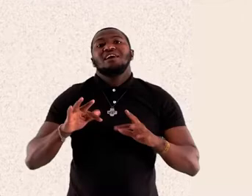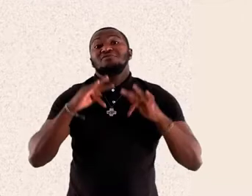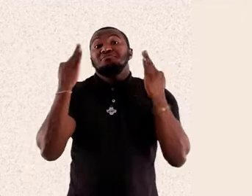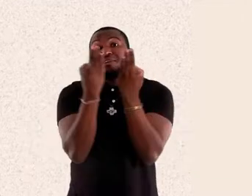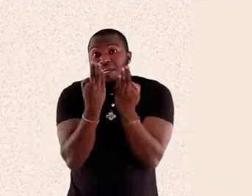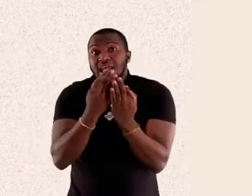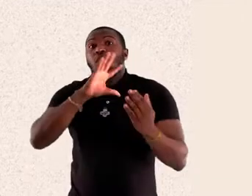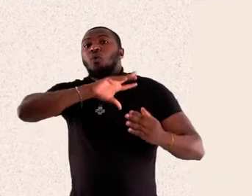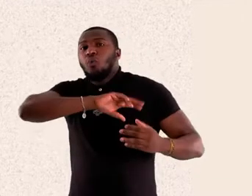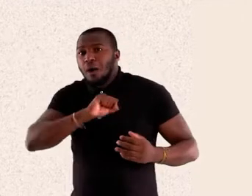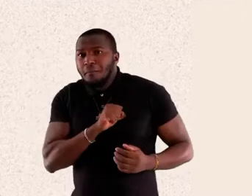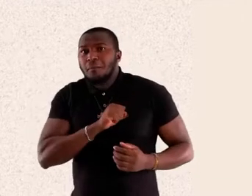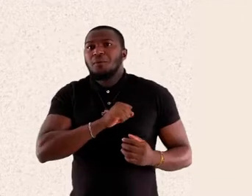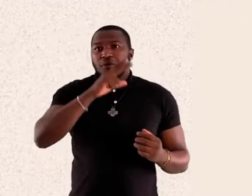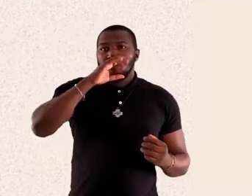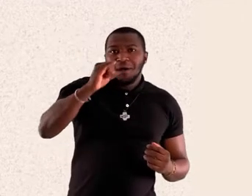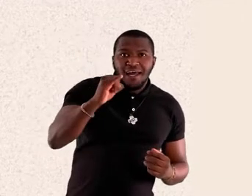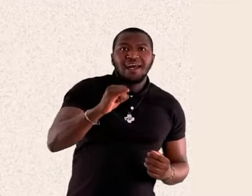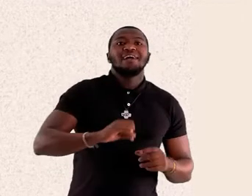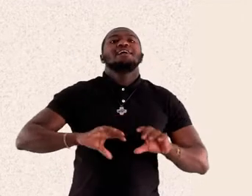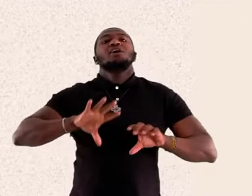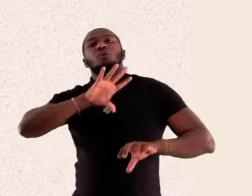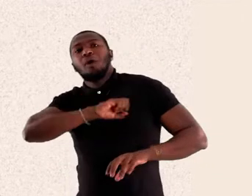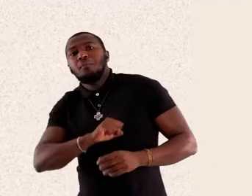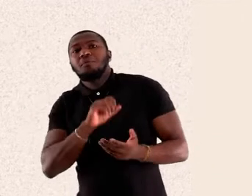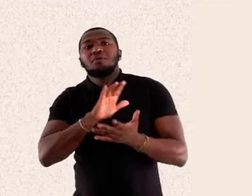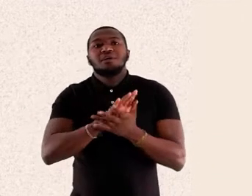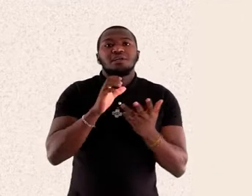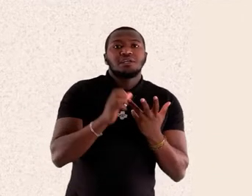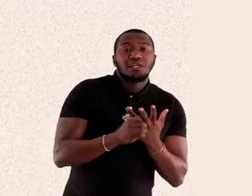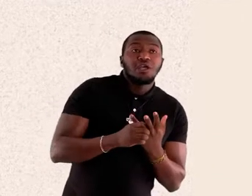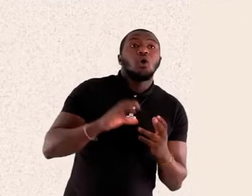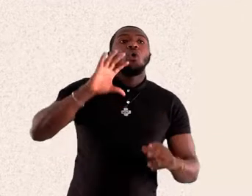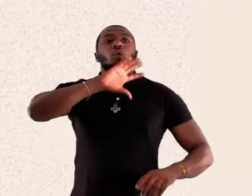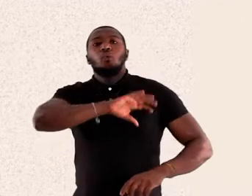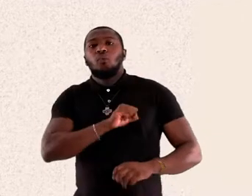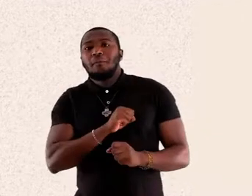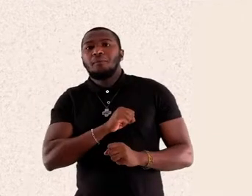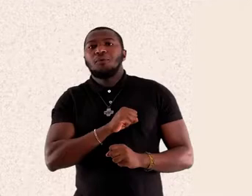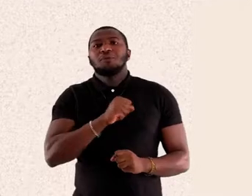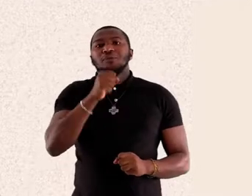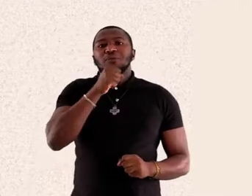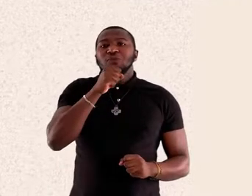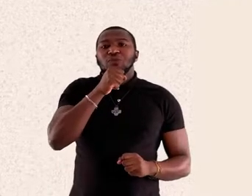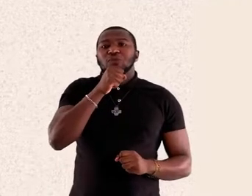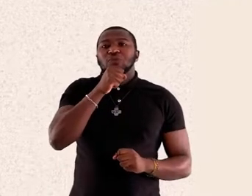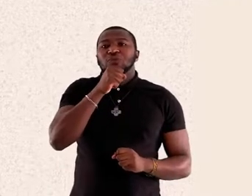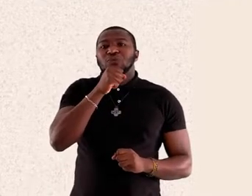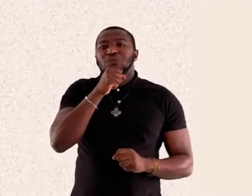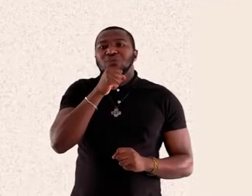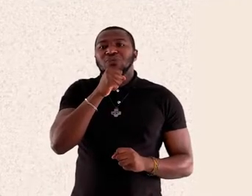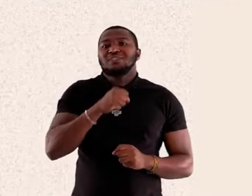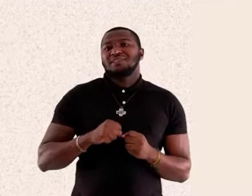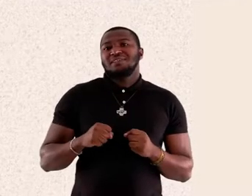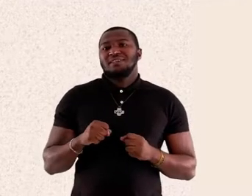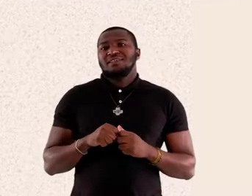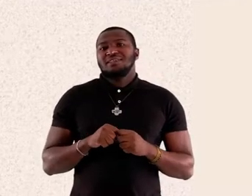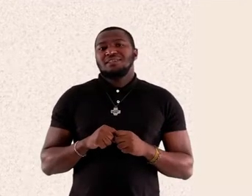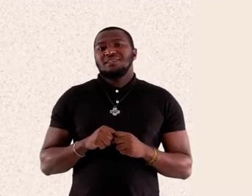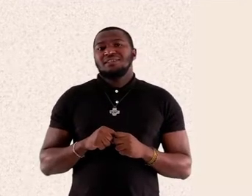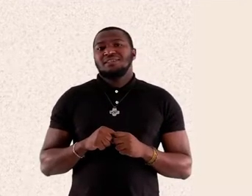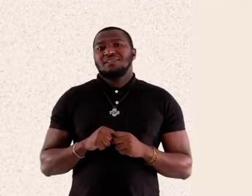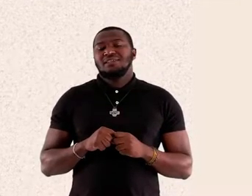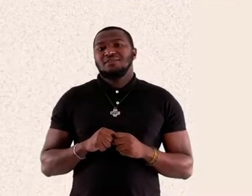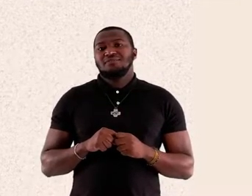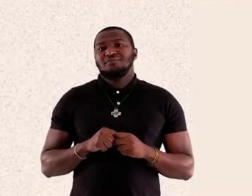avós que o aumento da da longevidade gerou essa possibilidade de que a vó cuidasse Mas nós vamos